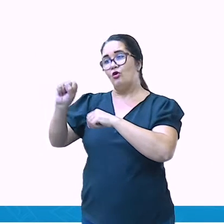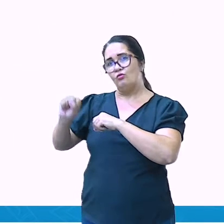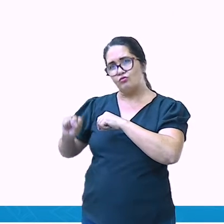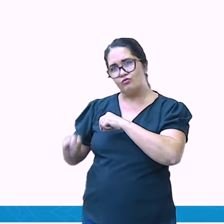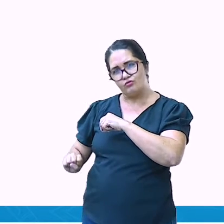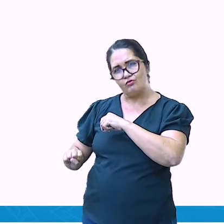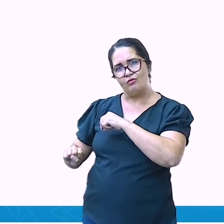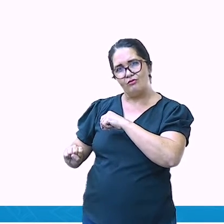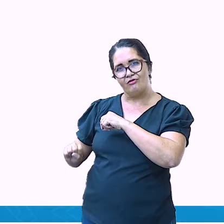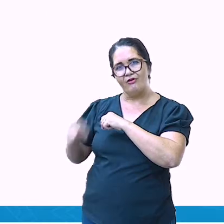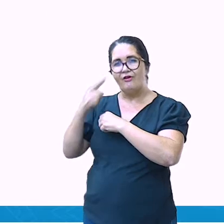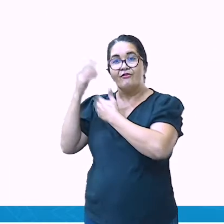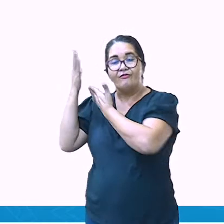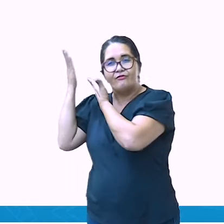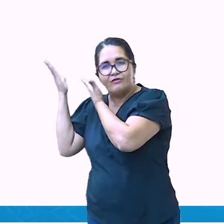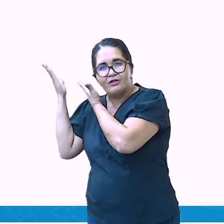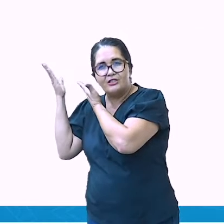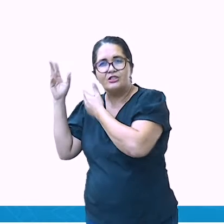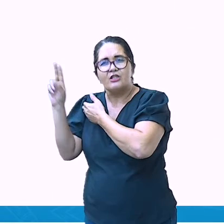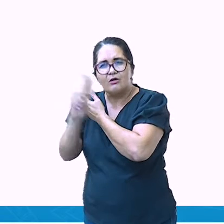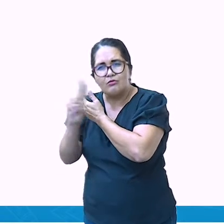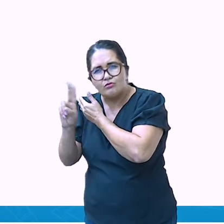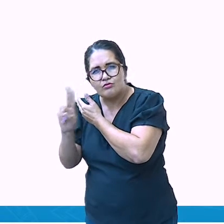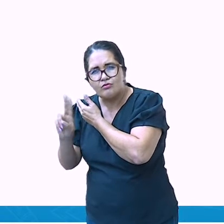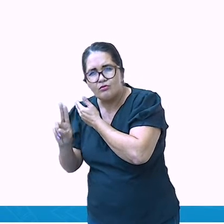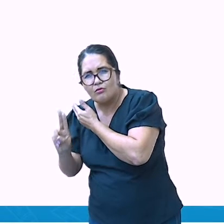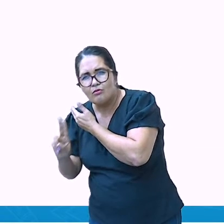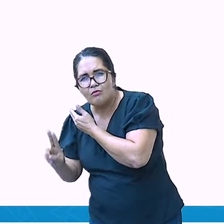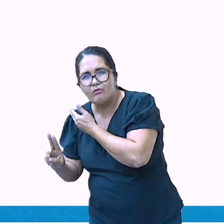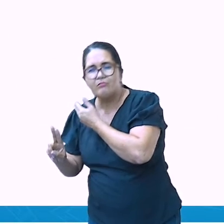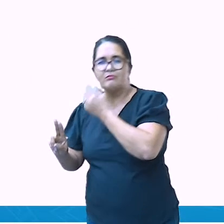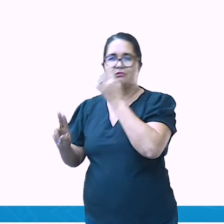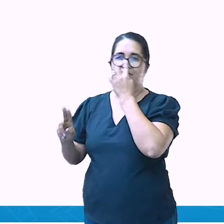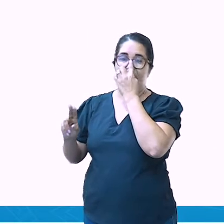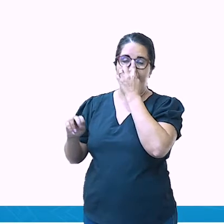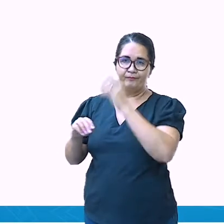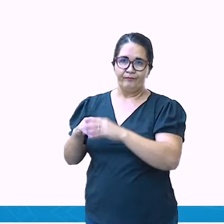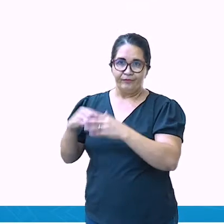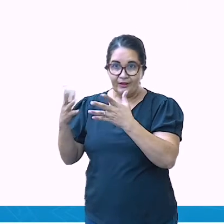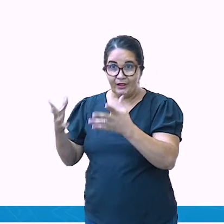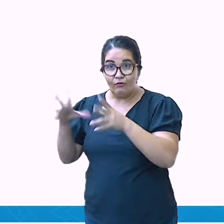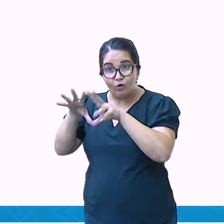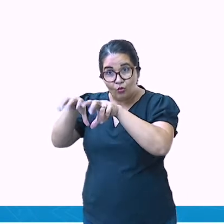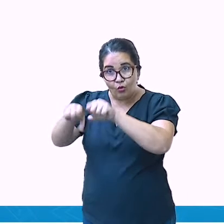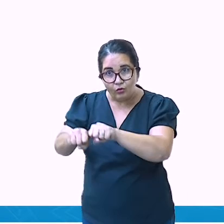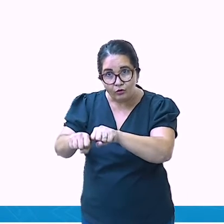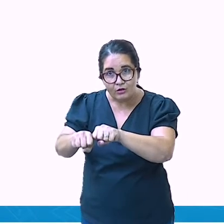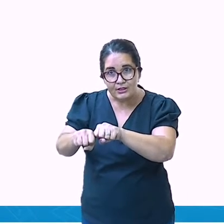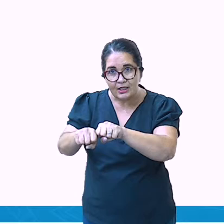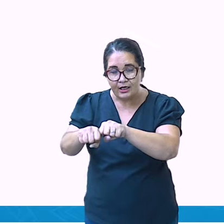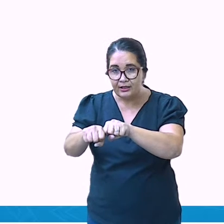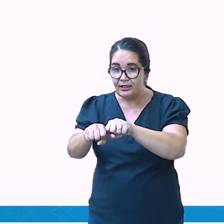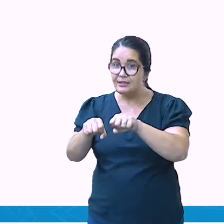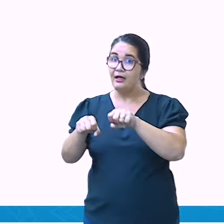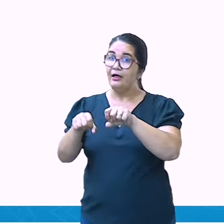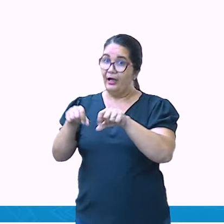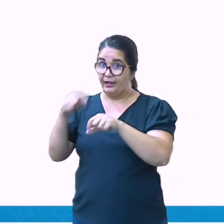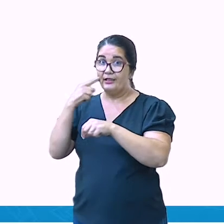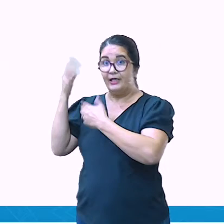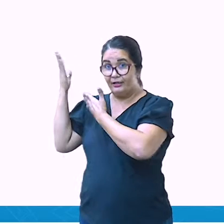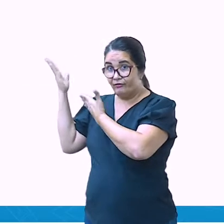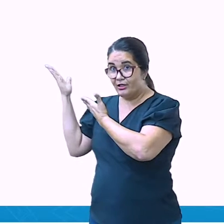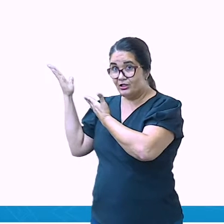Rio Grande do Sul. Essa parte aí, ela foi colonizada pelos europeus. Então,